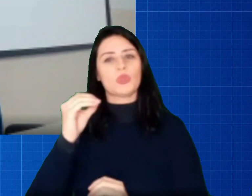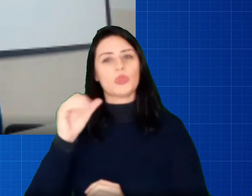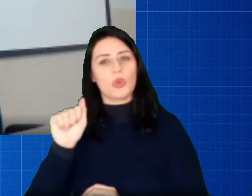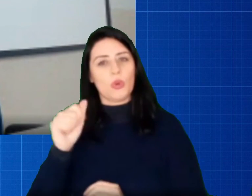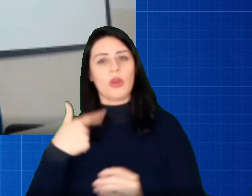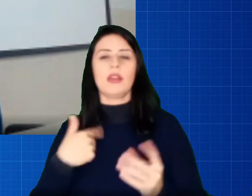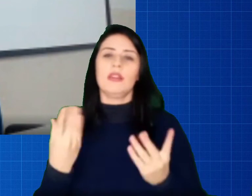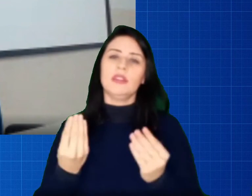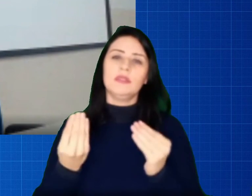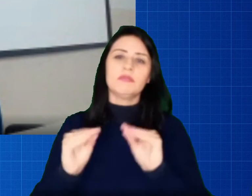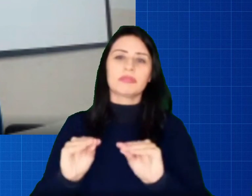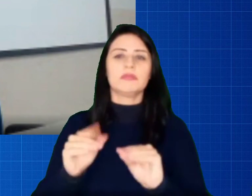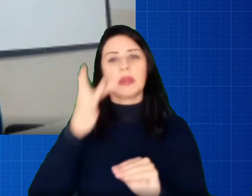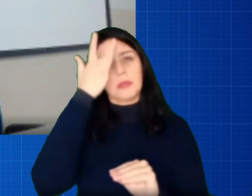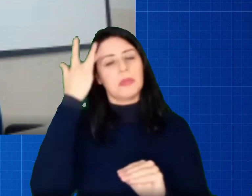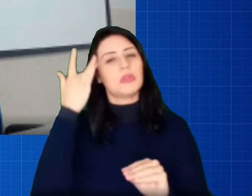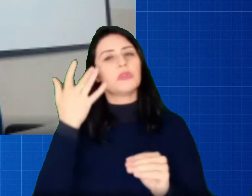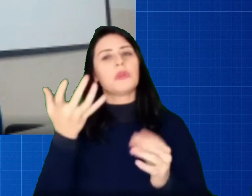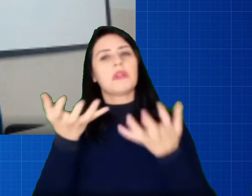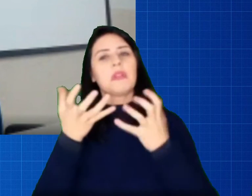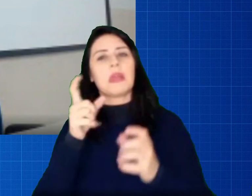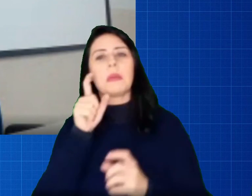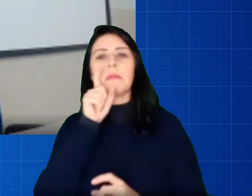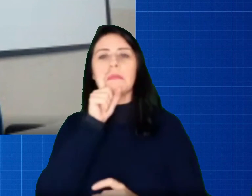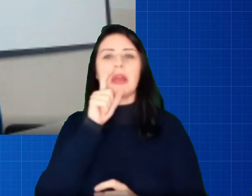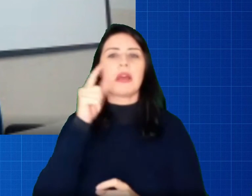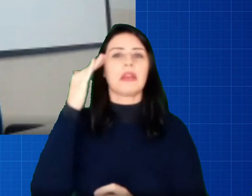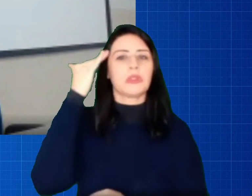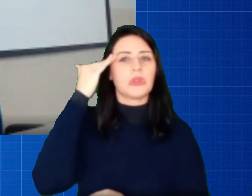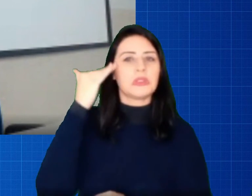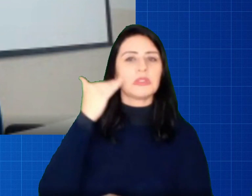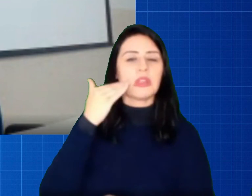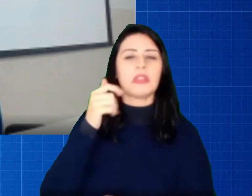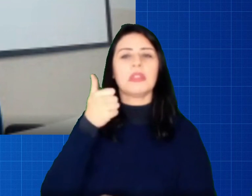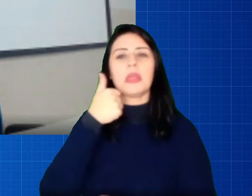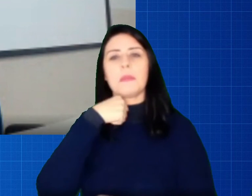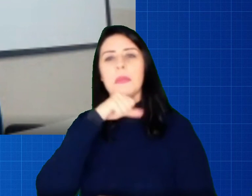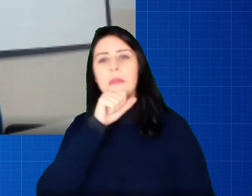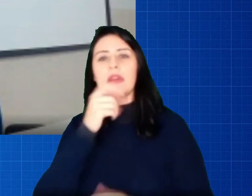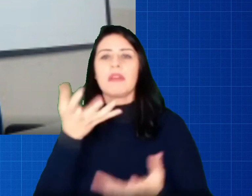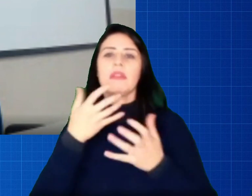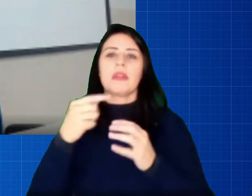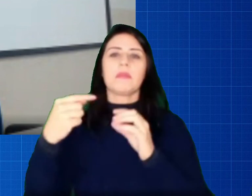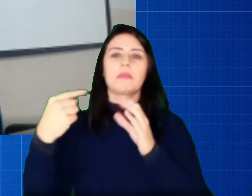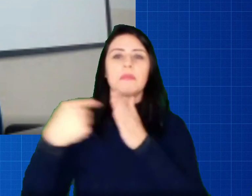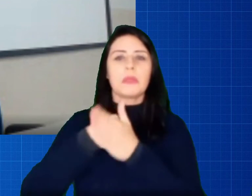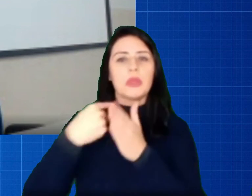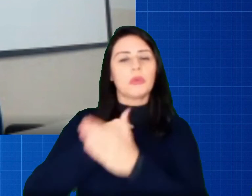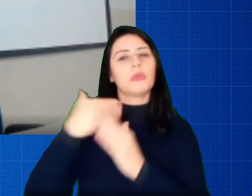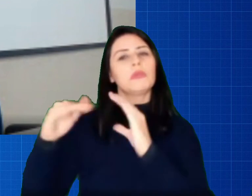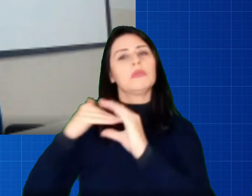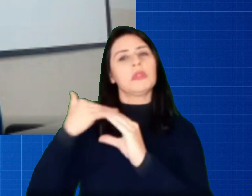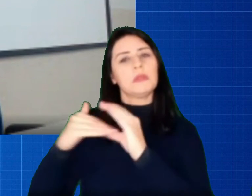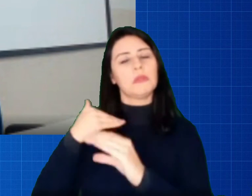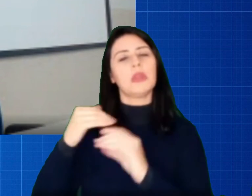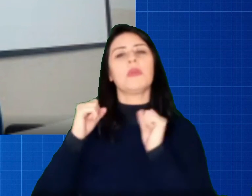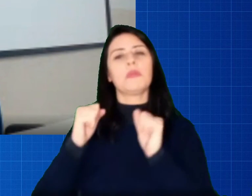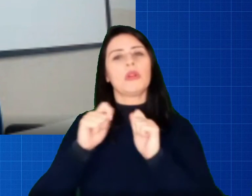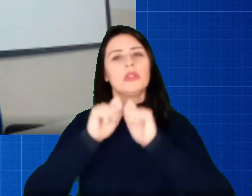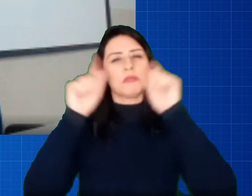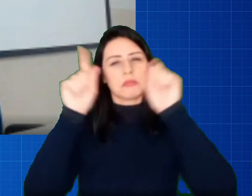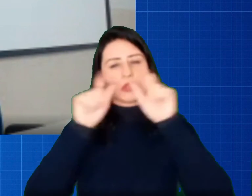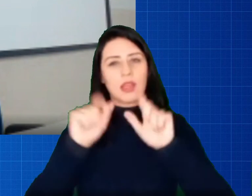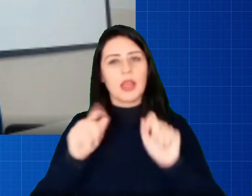E, assim, deixar o e-mail do SOA para eles, quem tiverem pais, adolescentes